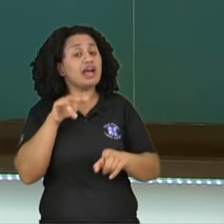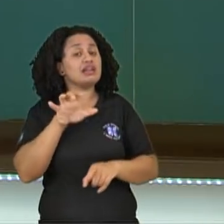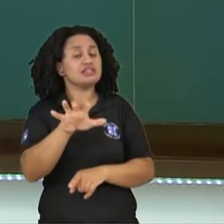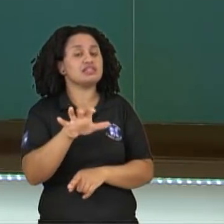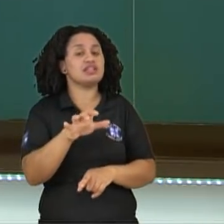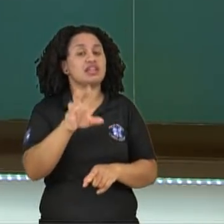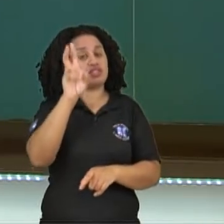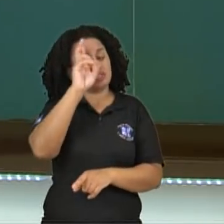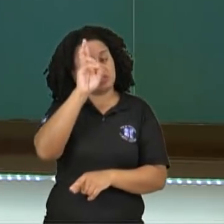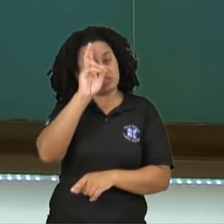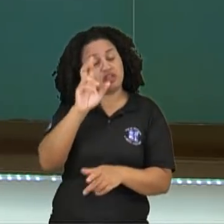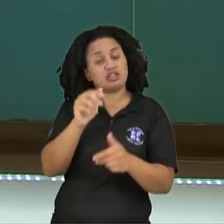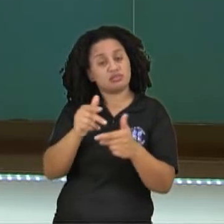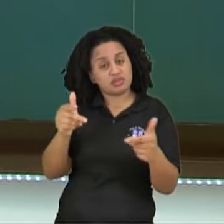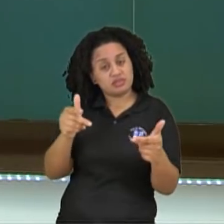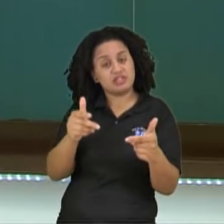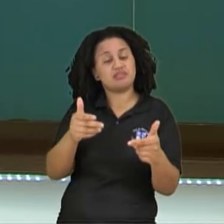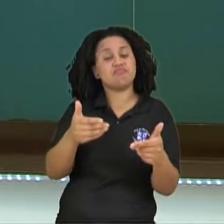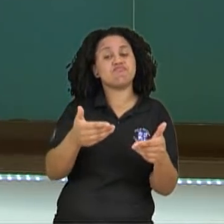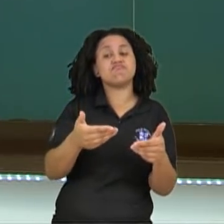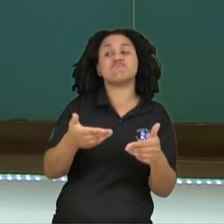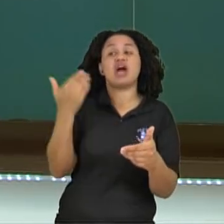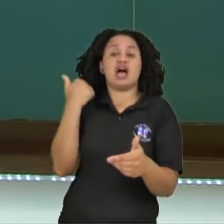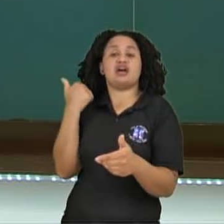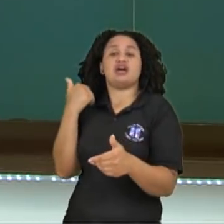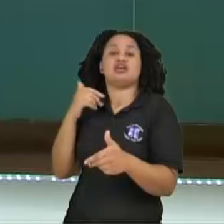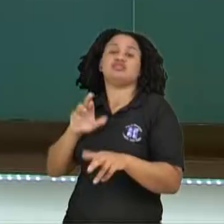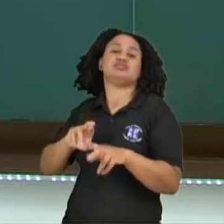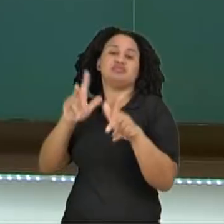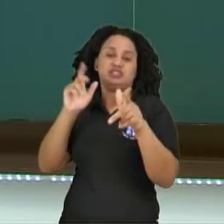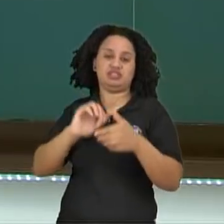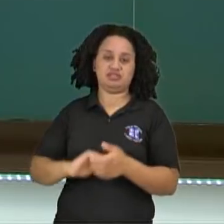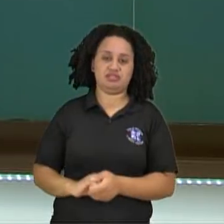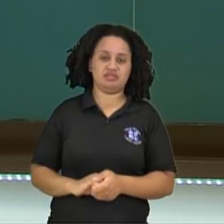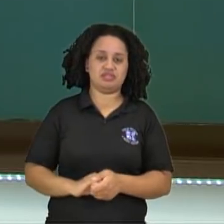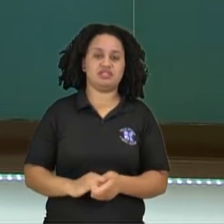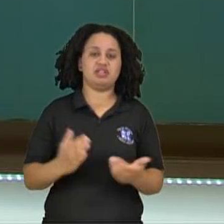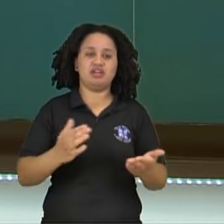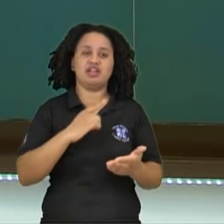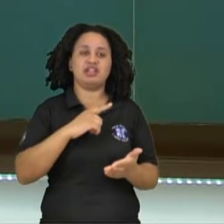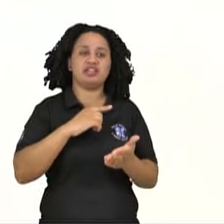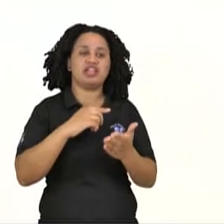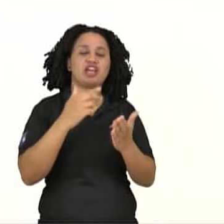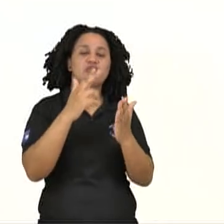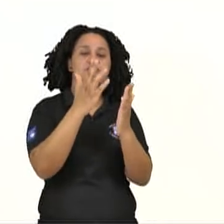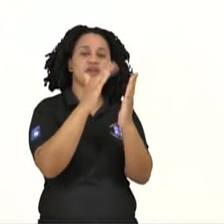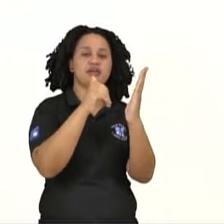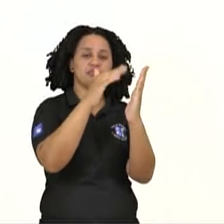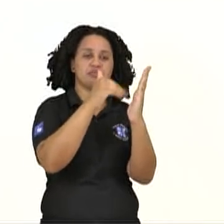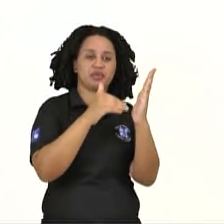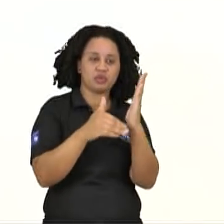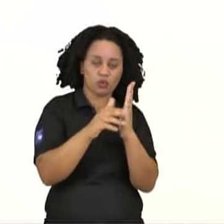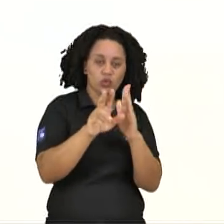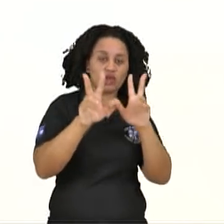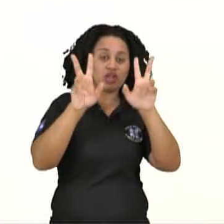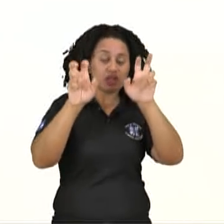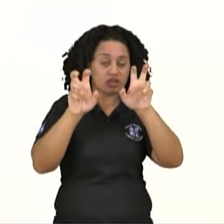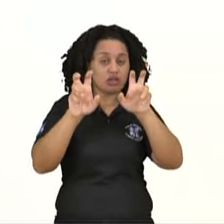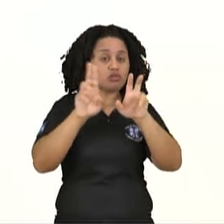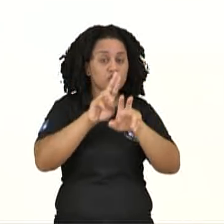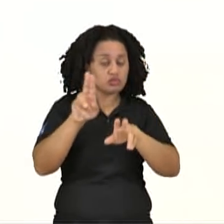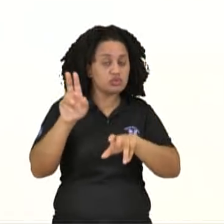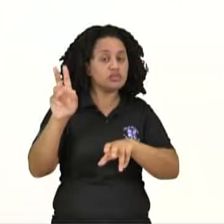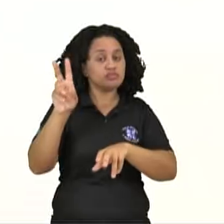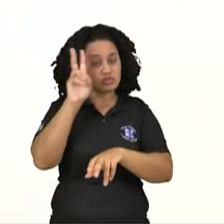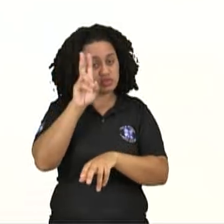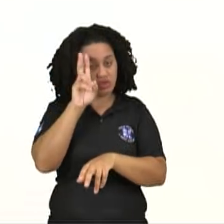uma coisa, passado é outra. Aqui vocês têm uma imagem, uma pintura intitulada História, do pintor grego Nicolás